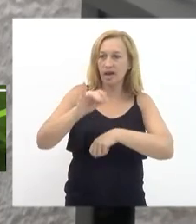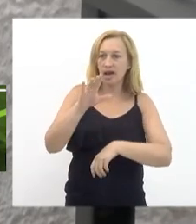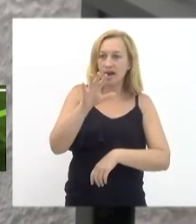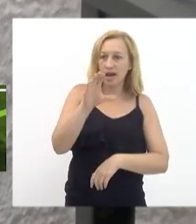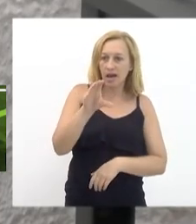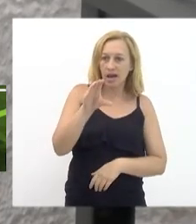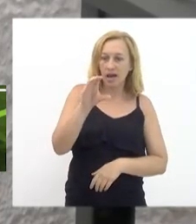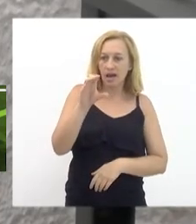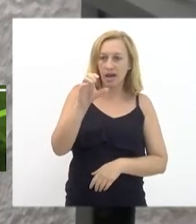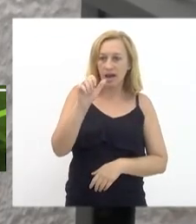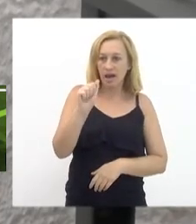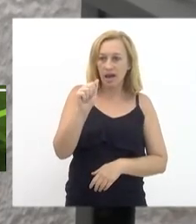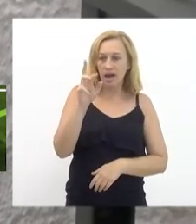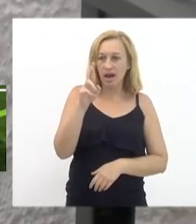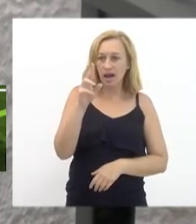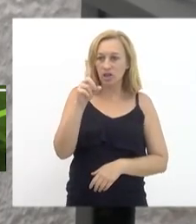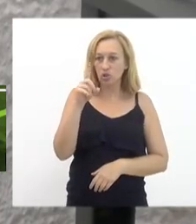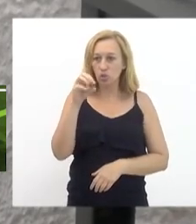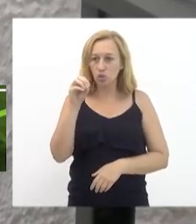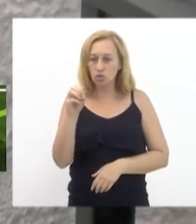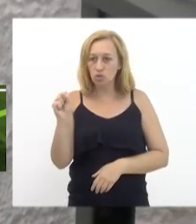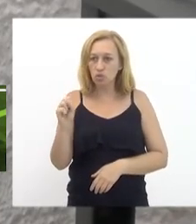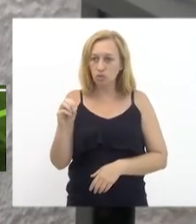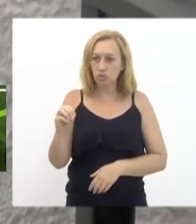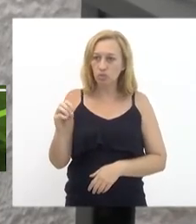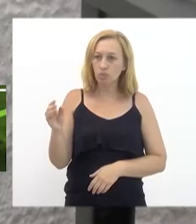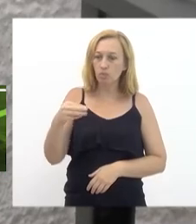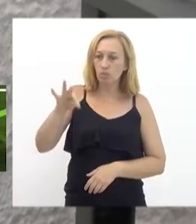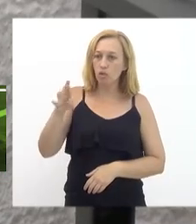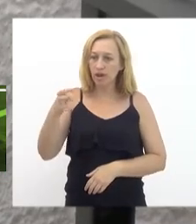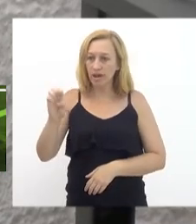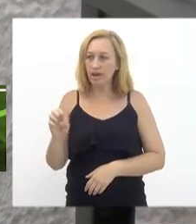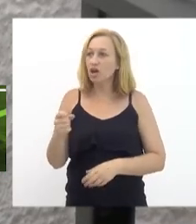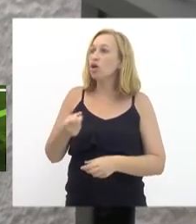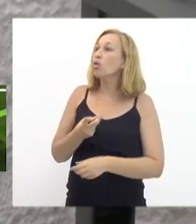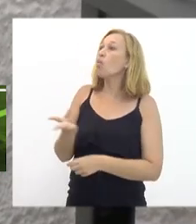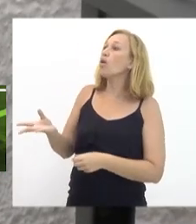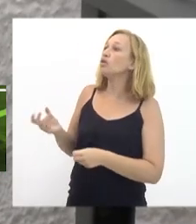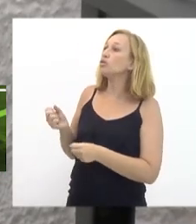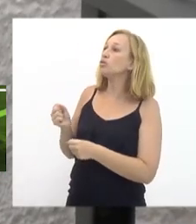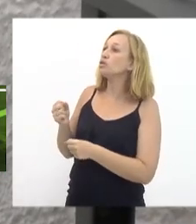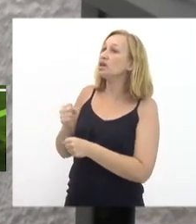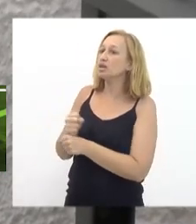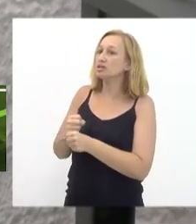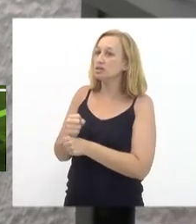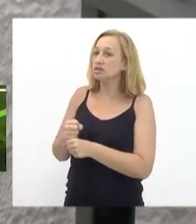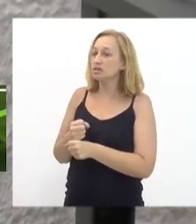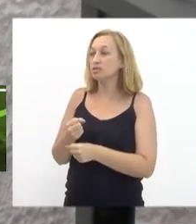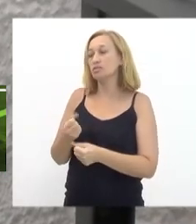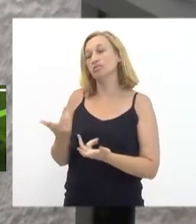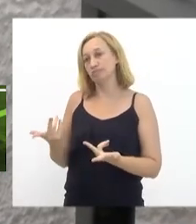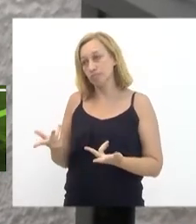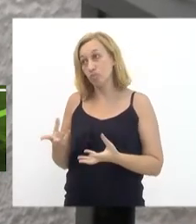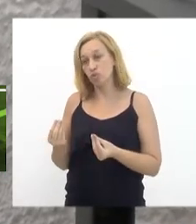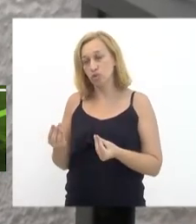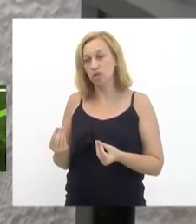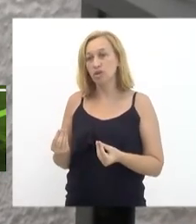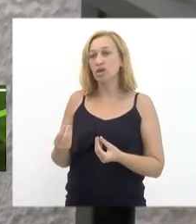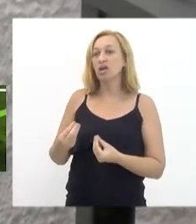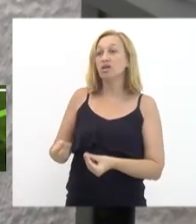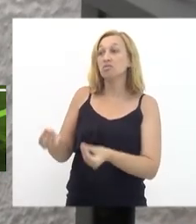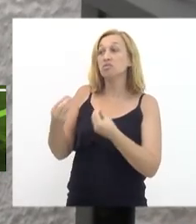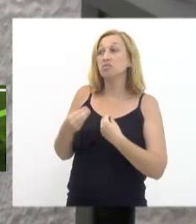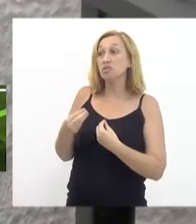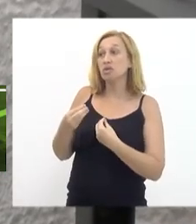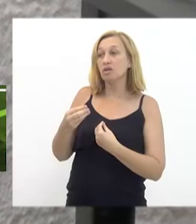Moreiro quantos anos perdem a ponte de ferro muitos Qual é o só quem trouxe para nós a prefeitura porque nós vamos